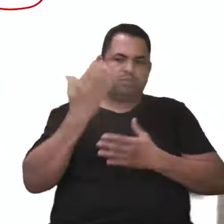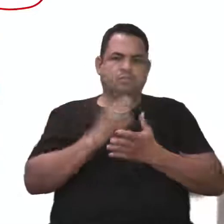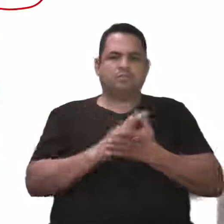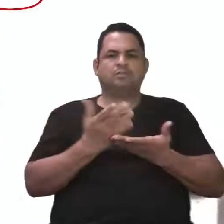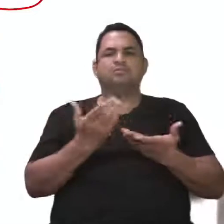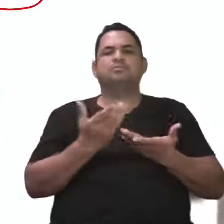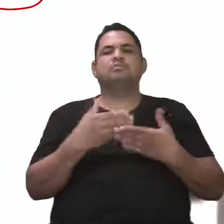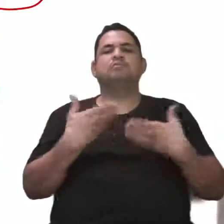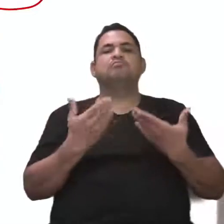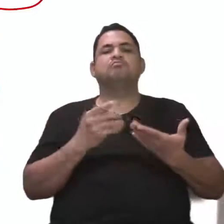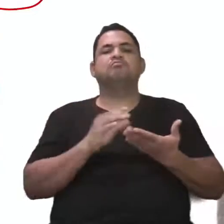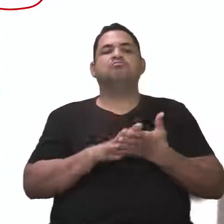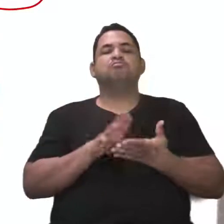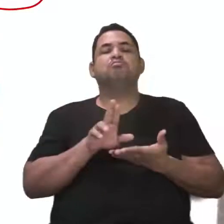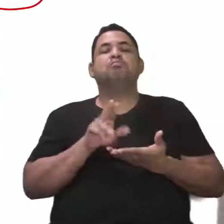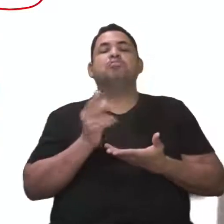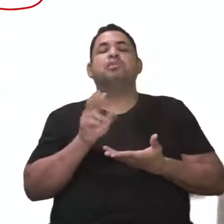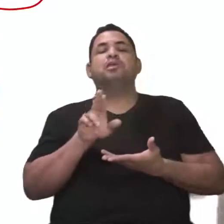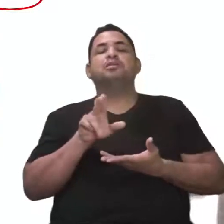animais têm em comum?